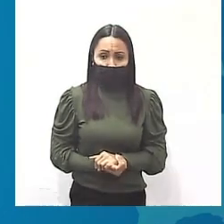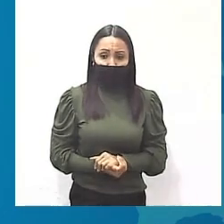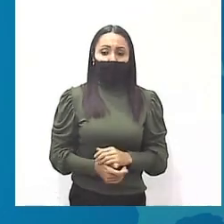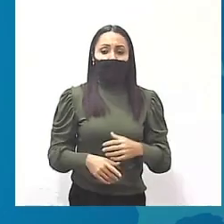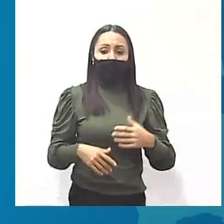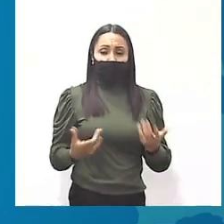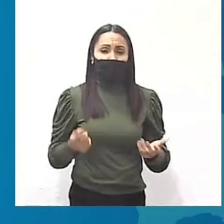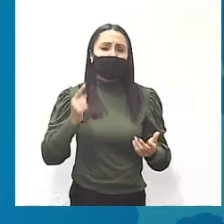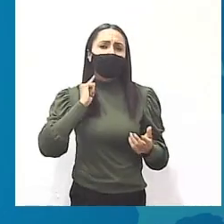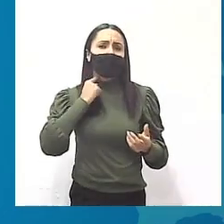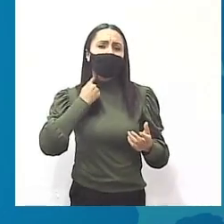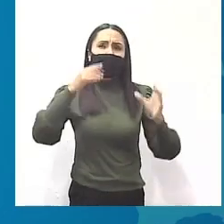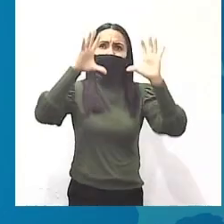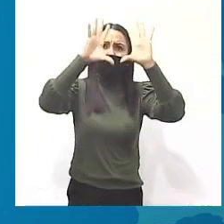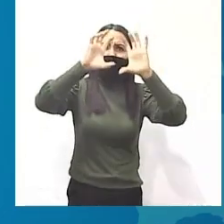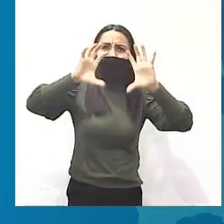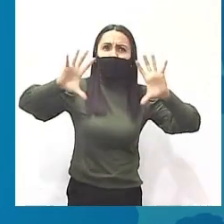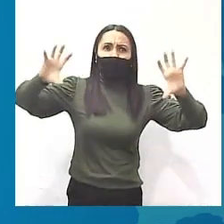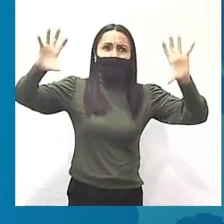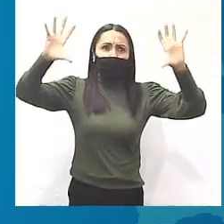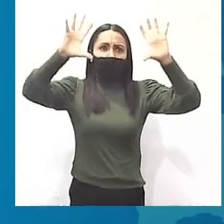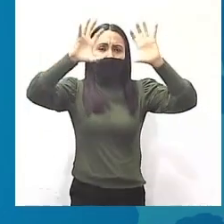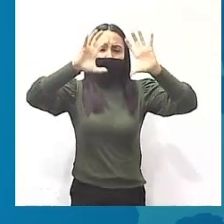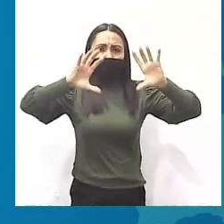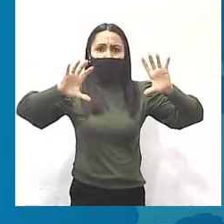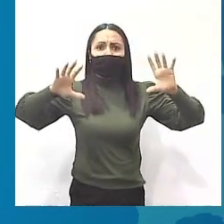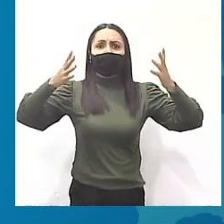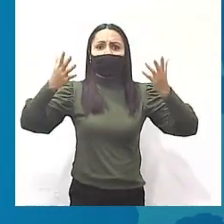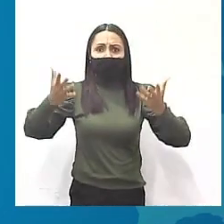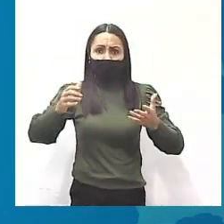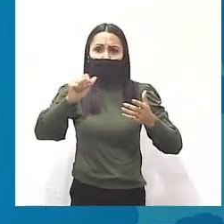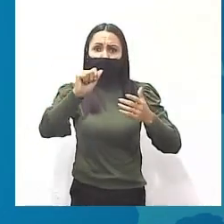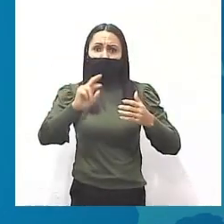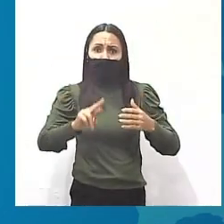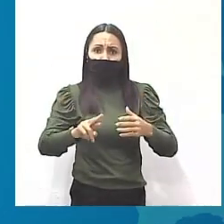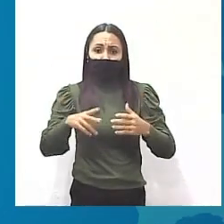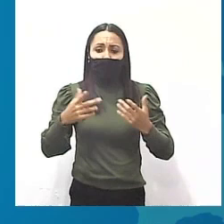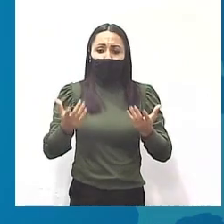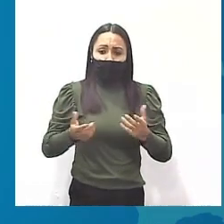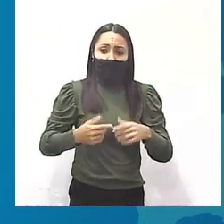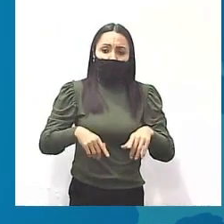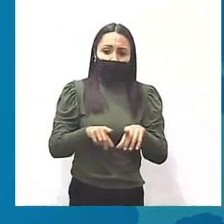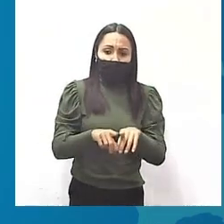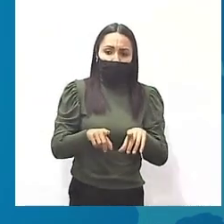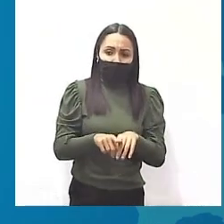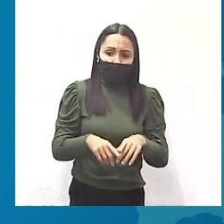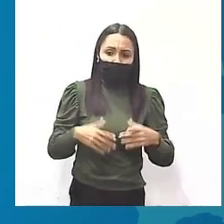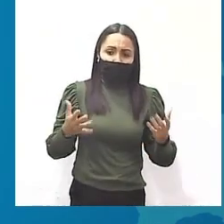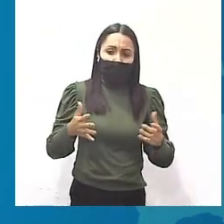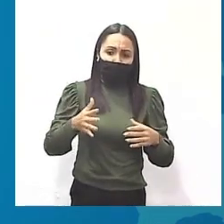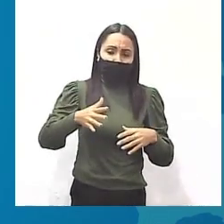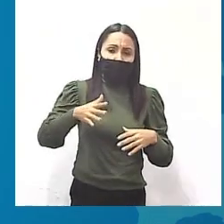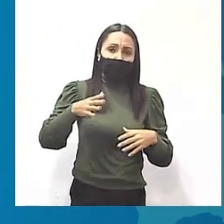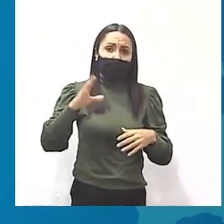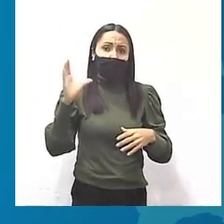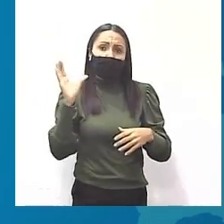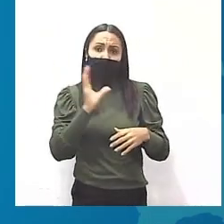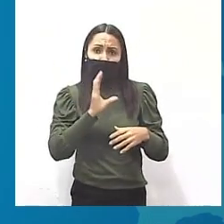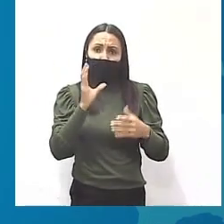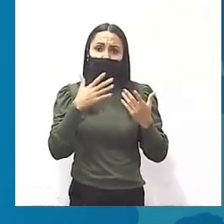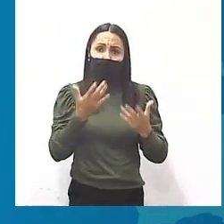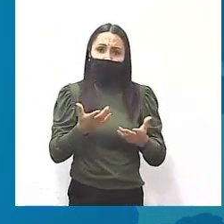a poluição do ar, ou seja, é um fator decisivo para a formação das ilhas de calor, que